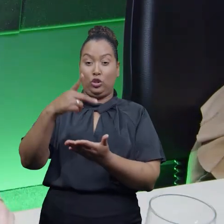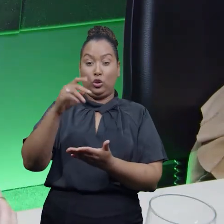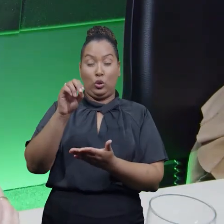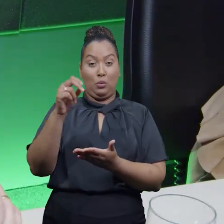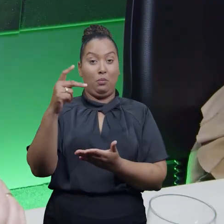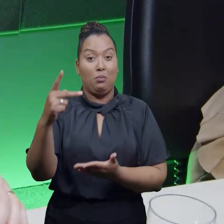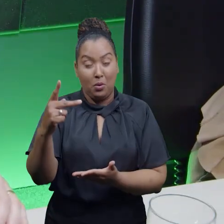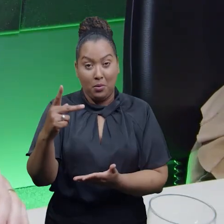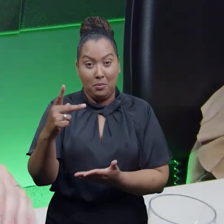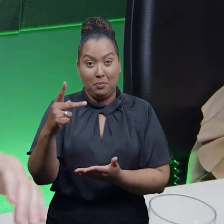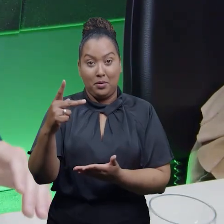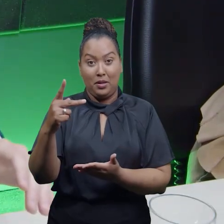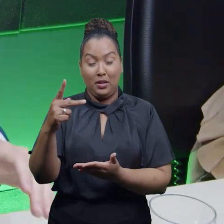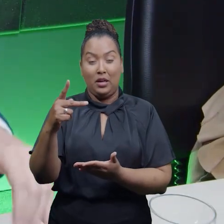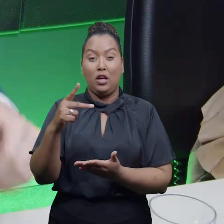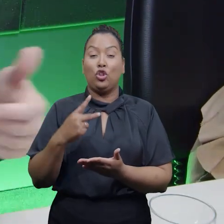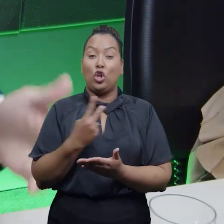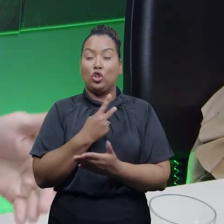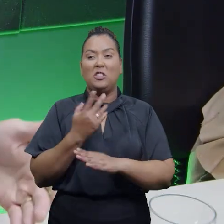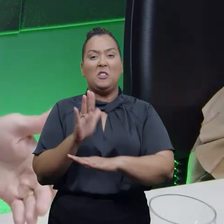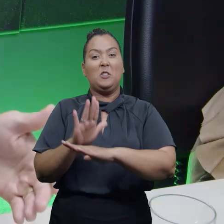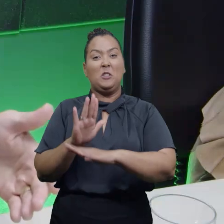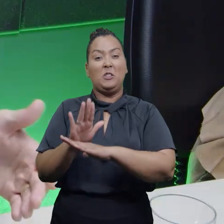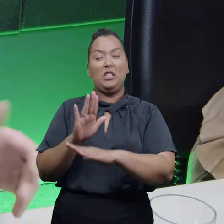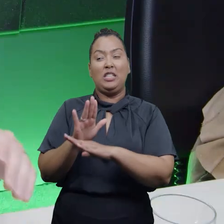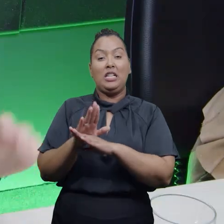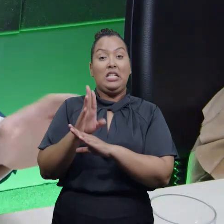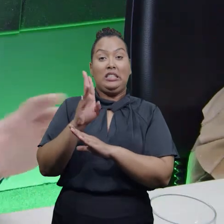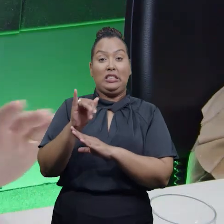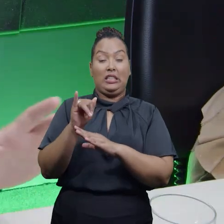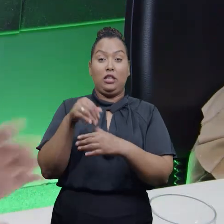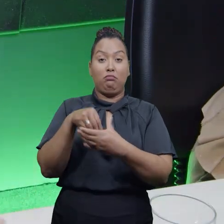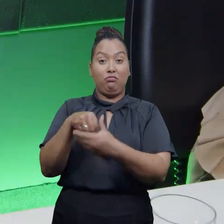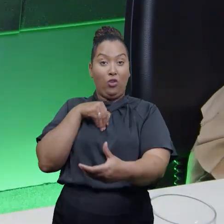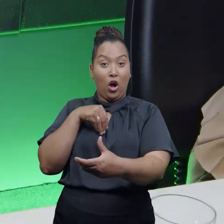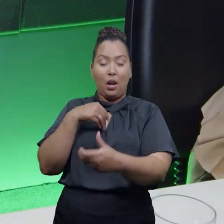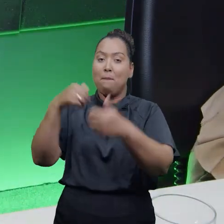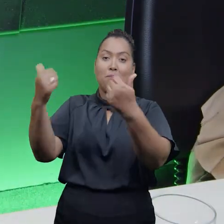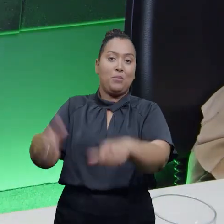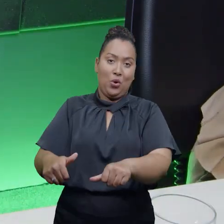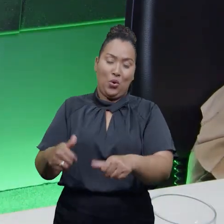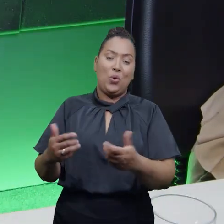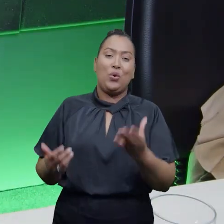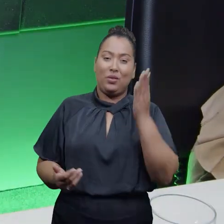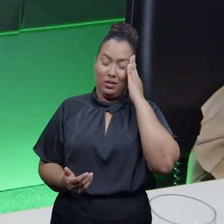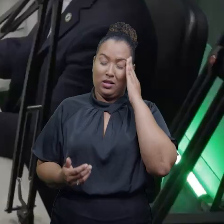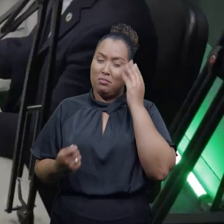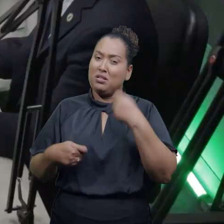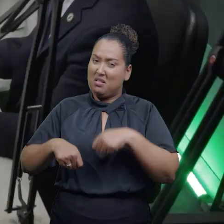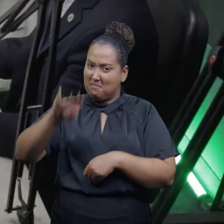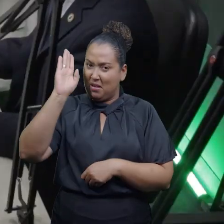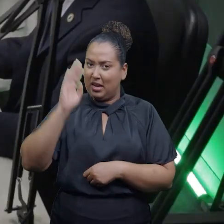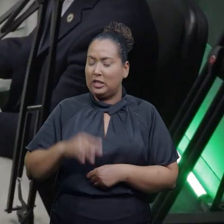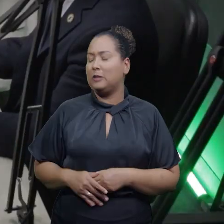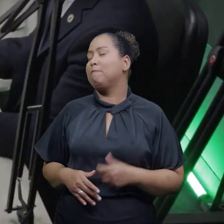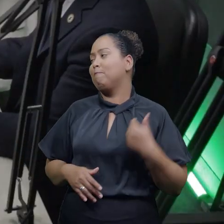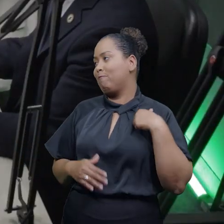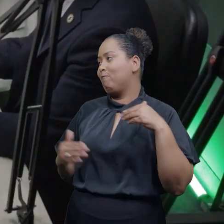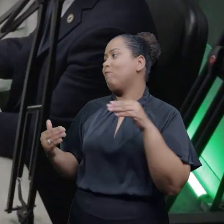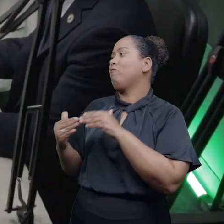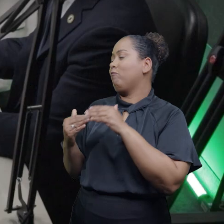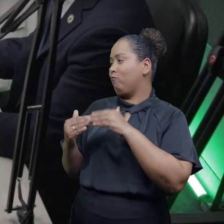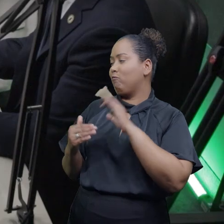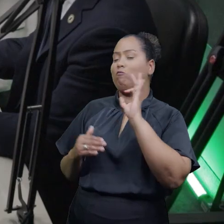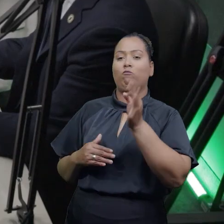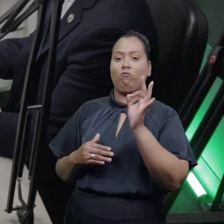próprio Centro Pop das casas de acolhida seria muito pior, né? Então, eu acredito que seja insuficiente. Né? Não, mas isso eu afirmo